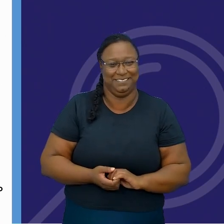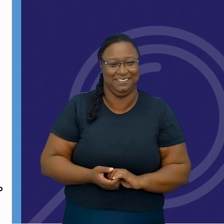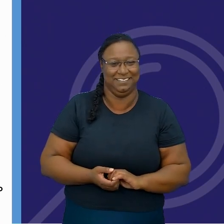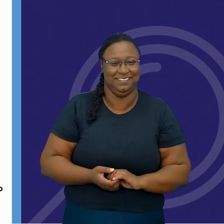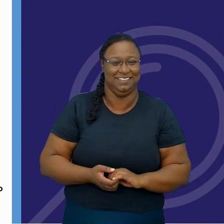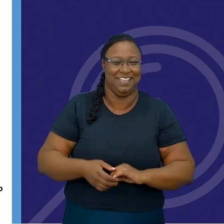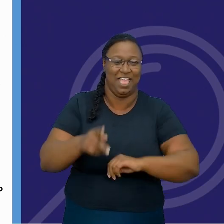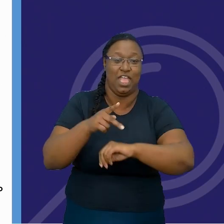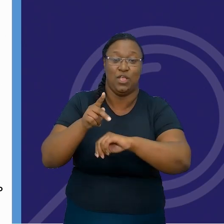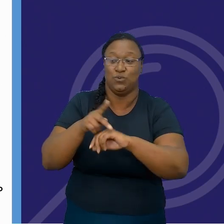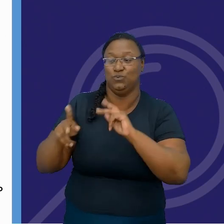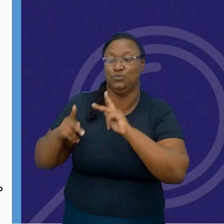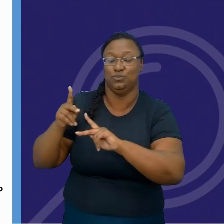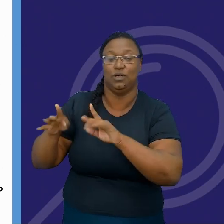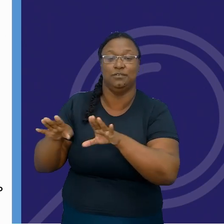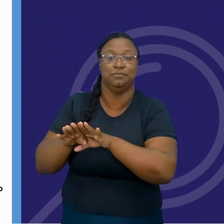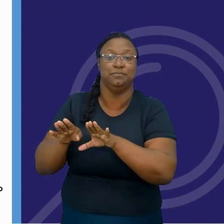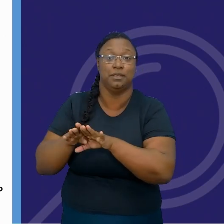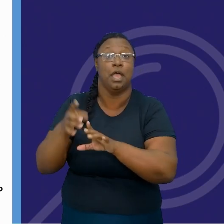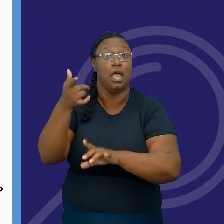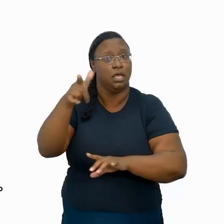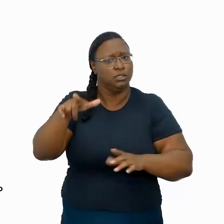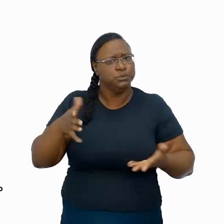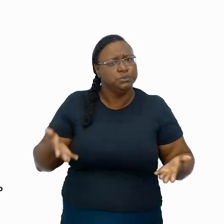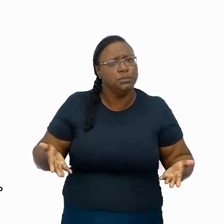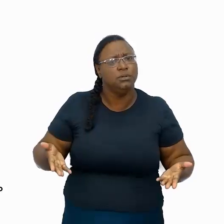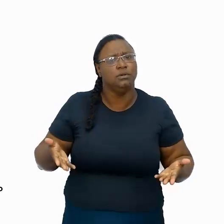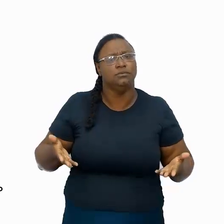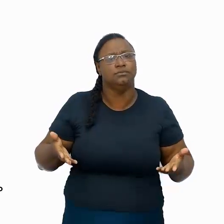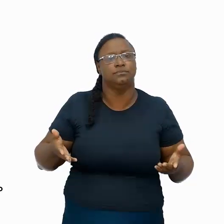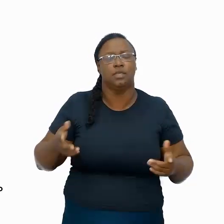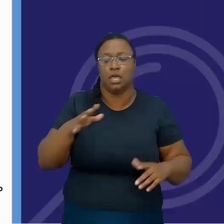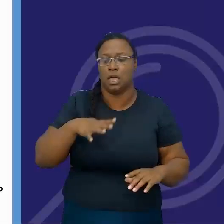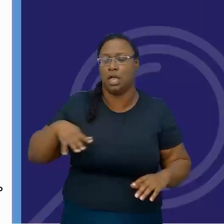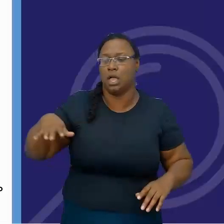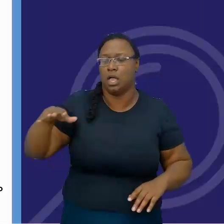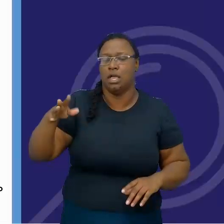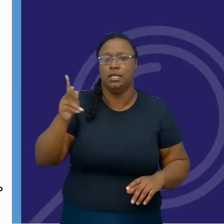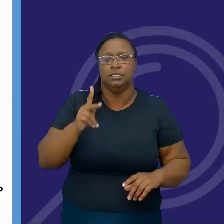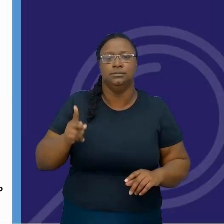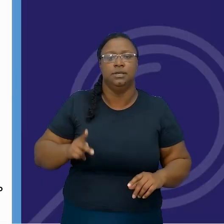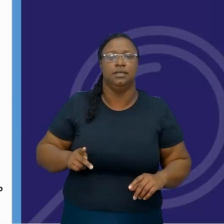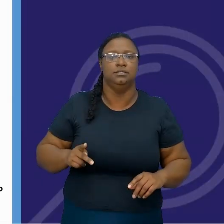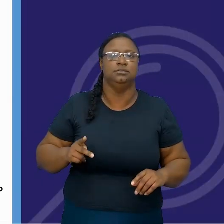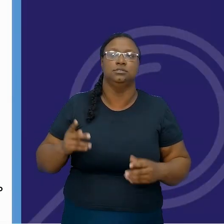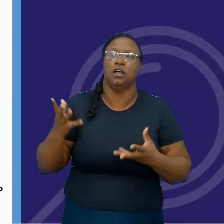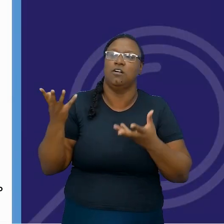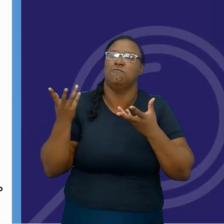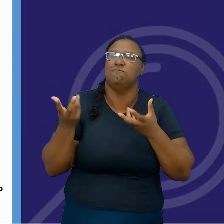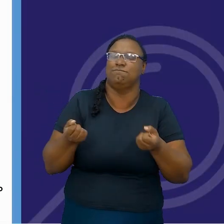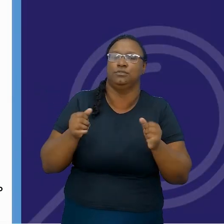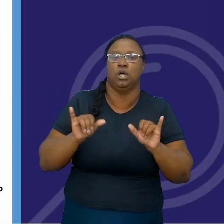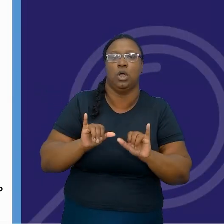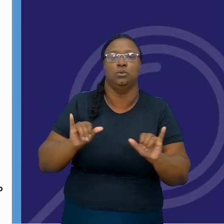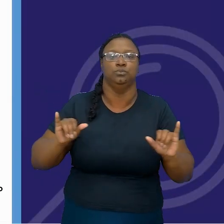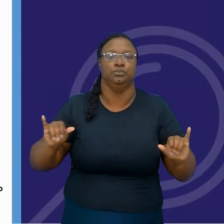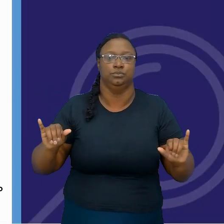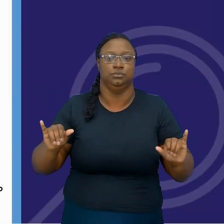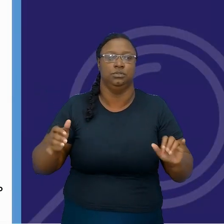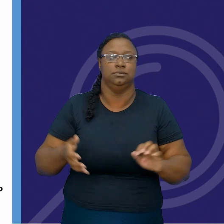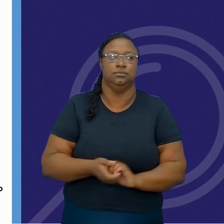Equador. Então, de novo, né? Esses países que consomem menos energia,